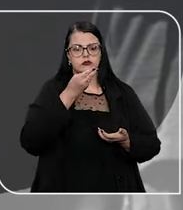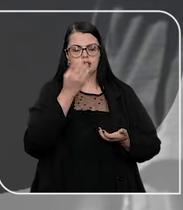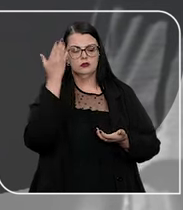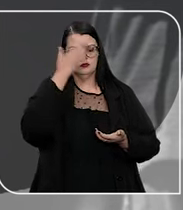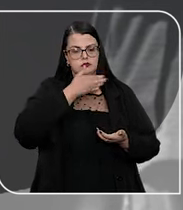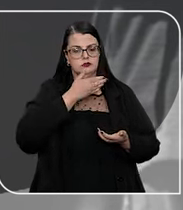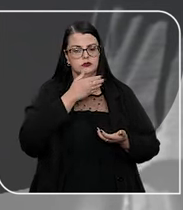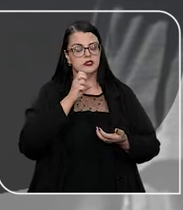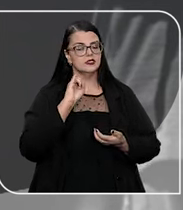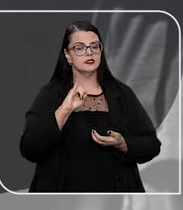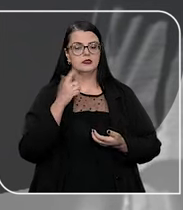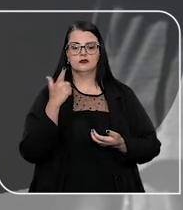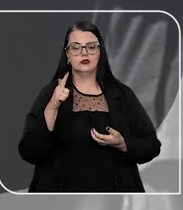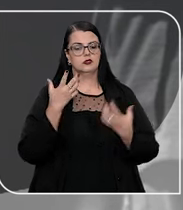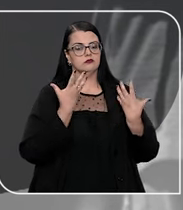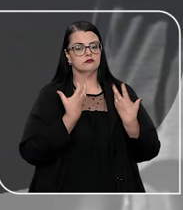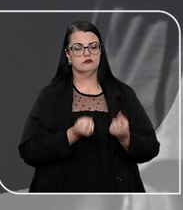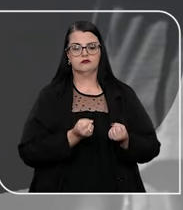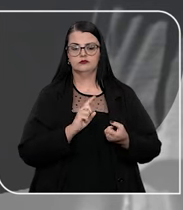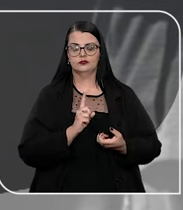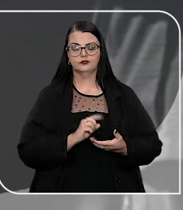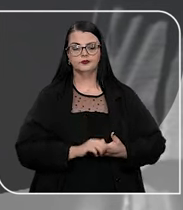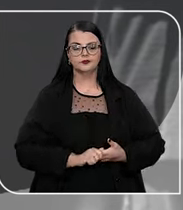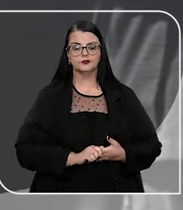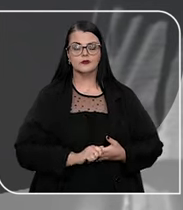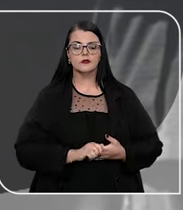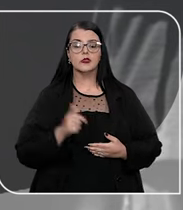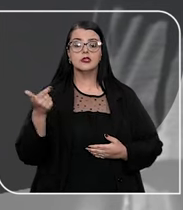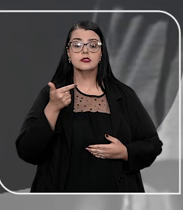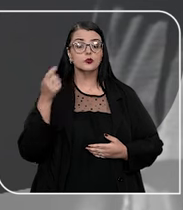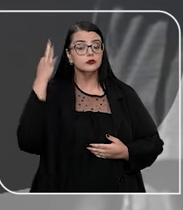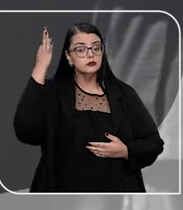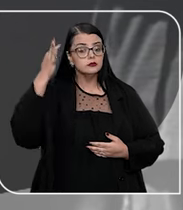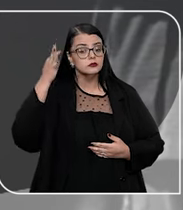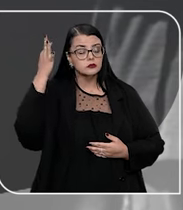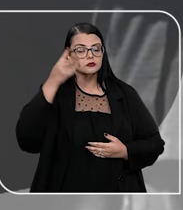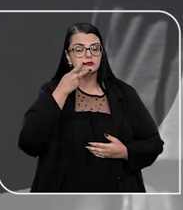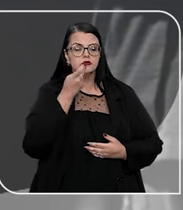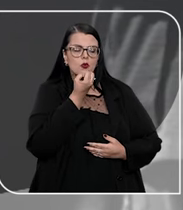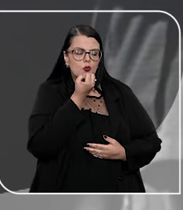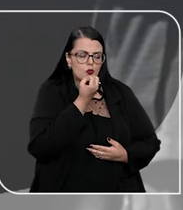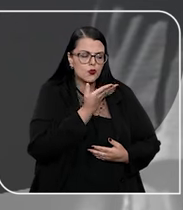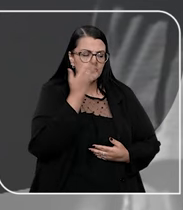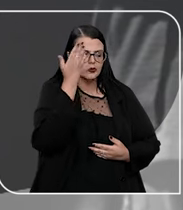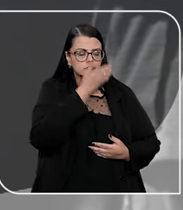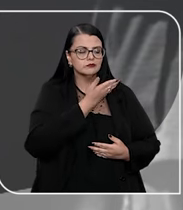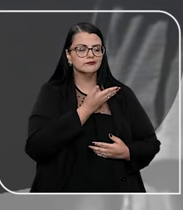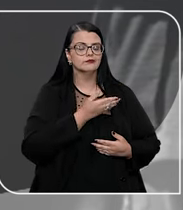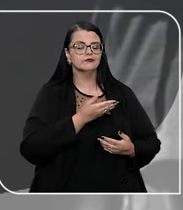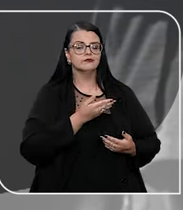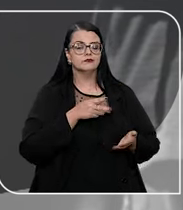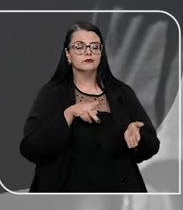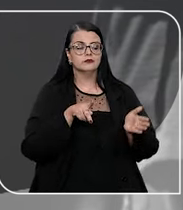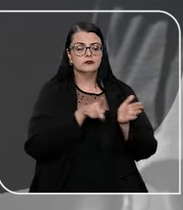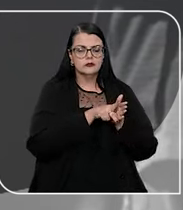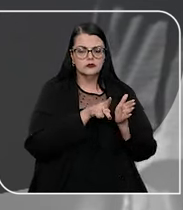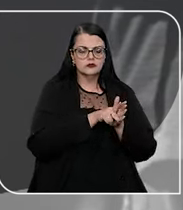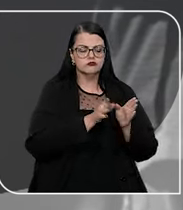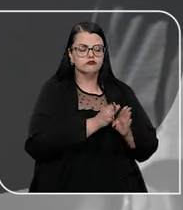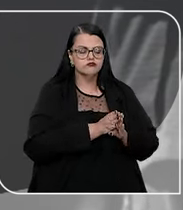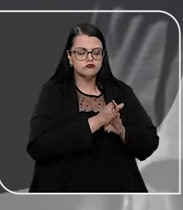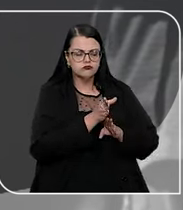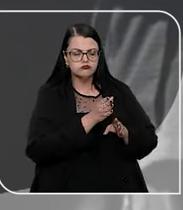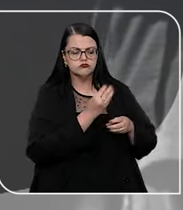oficial Caso contrário são inadmissíveis a segunda tese diz que essas confissões podem apenas